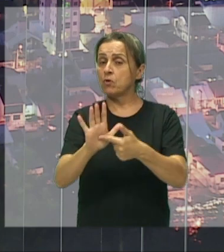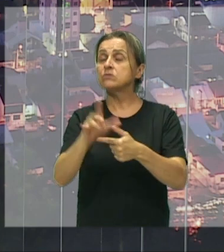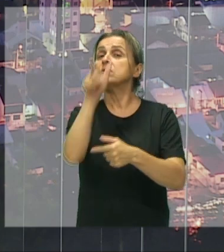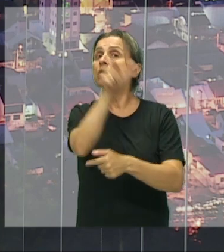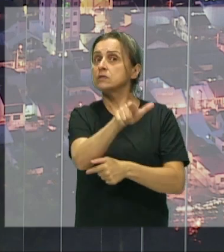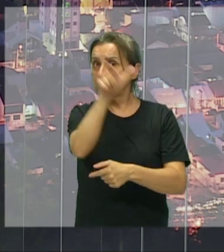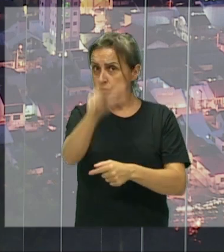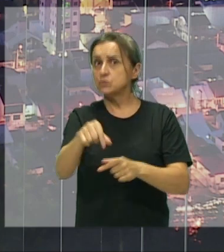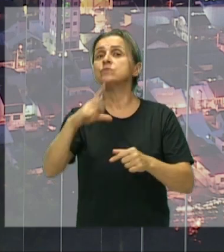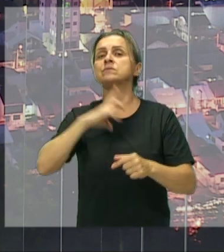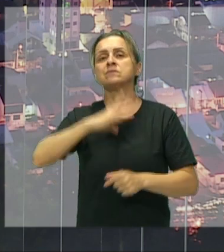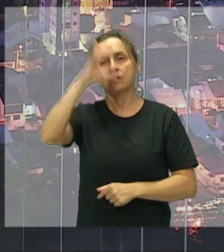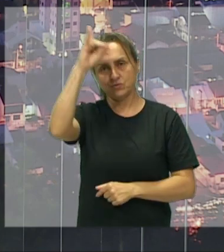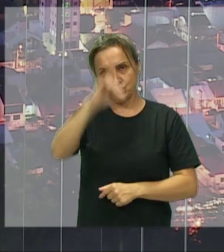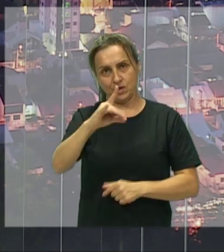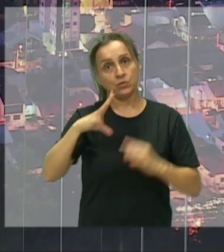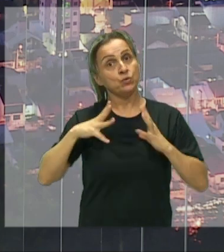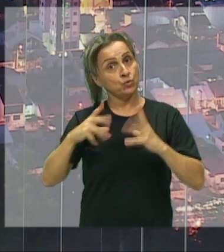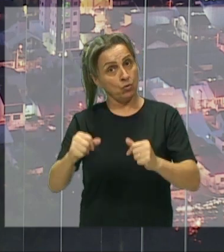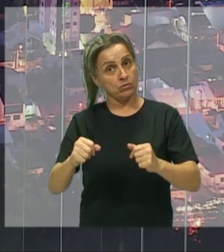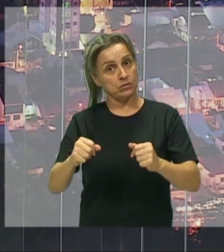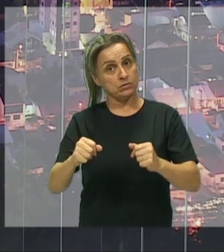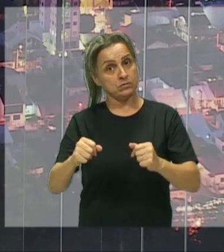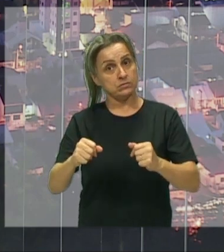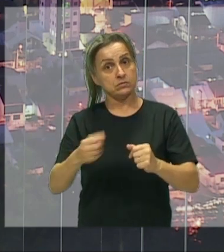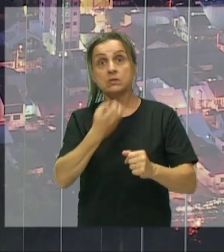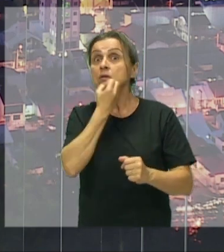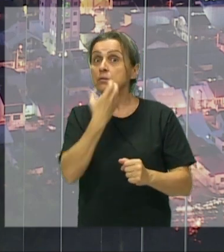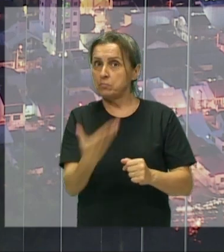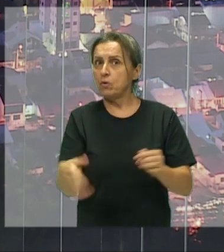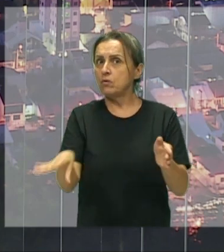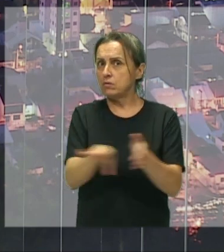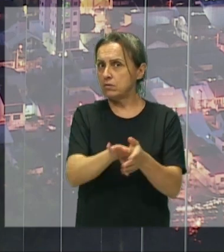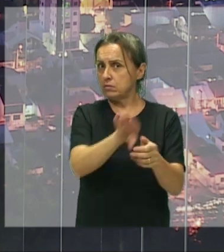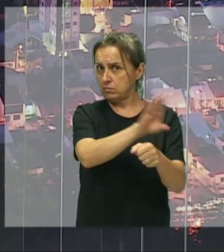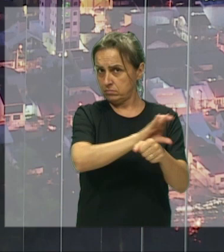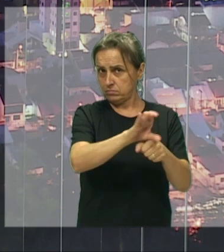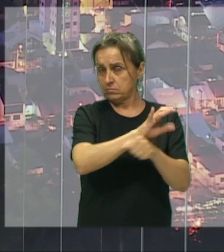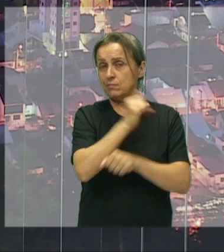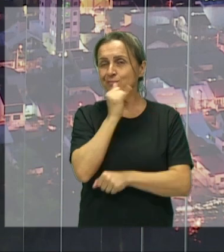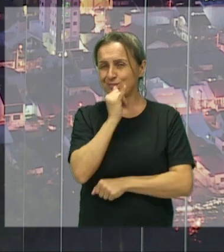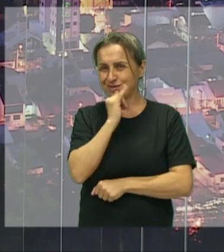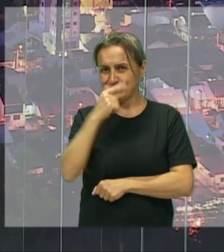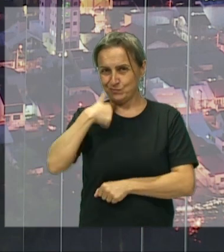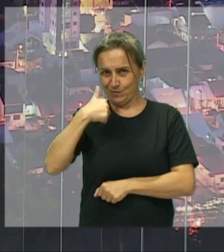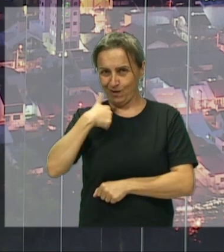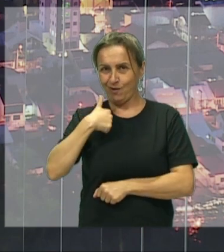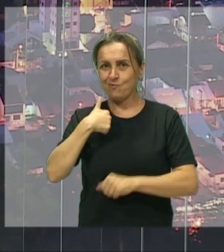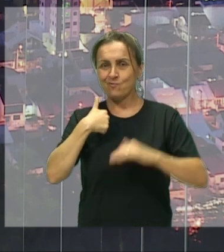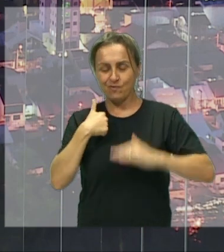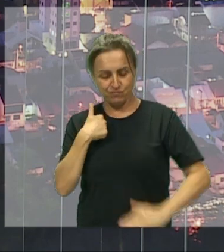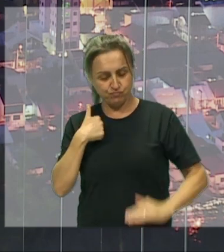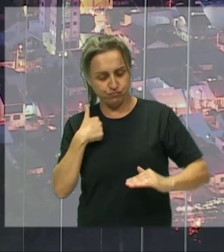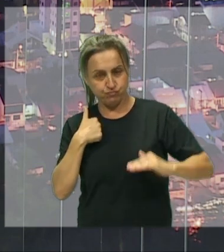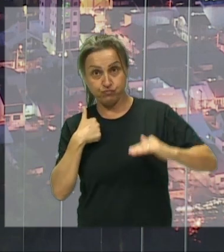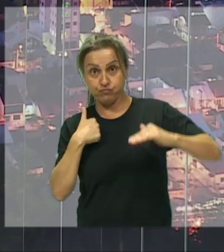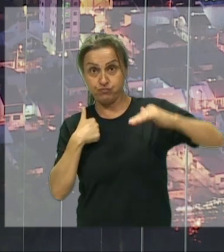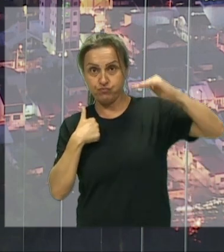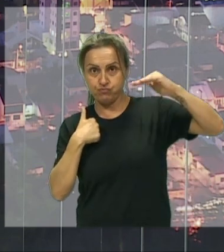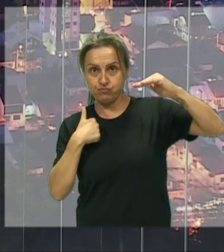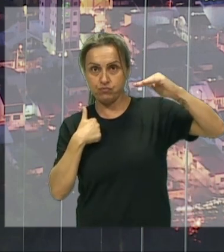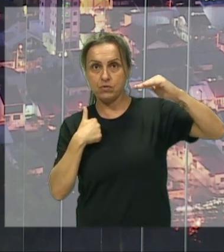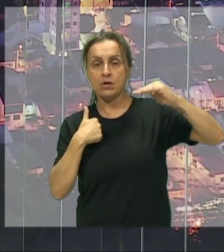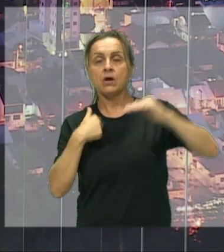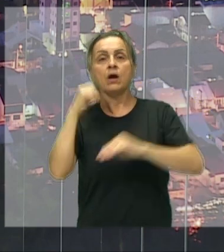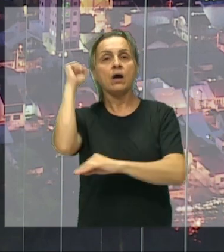mais. Ainda bem que ela veio, né, porque, por exemplo, assim, eu me criei no interior do Rio Grande do Sul, tenho vergonha de falar,